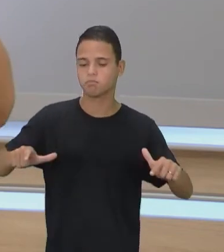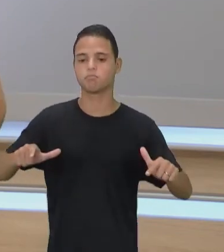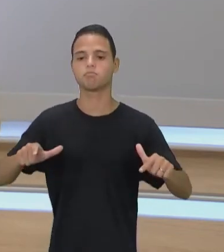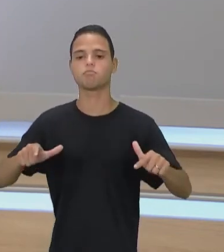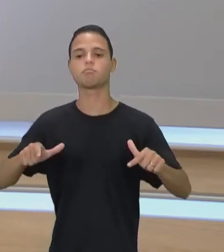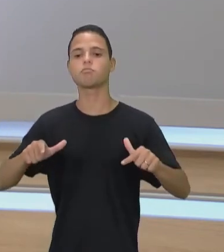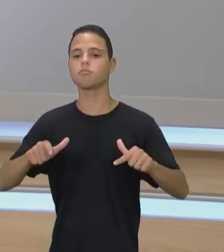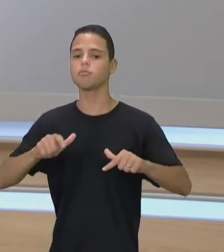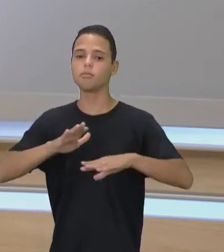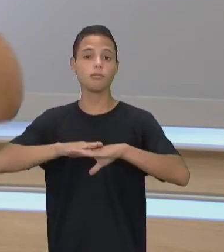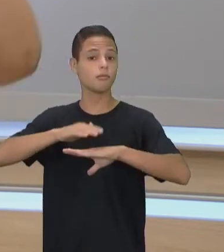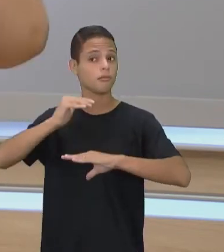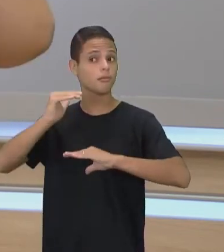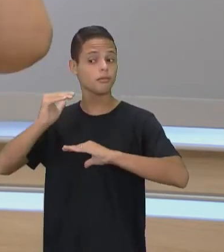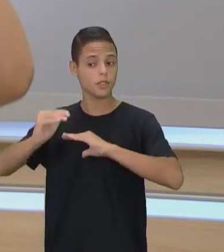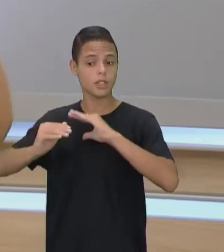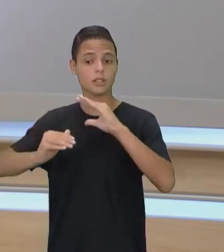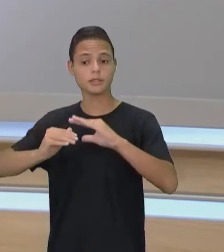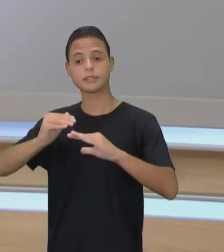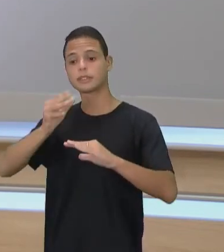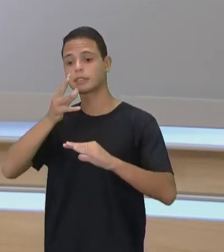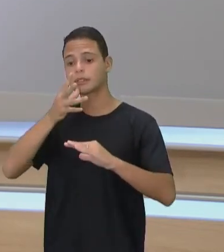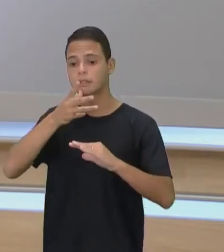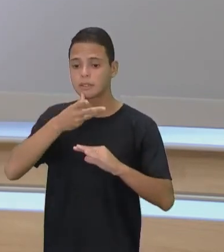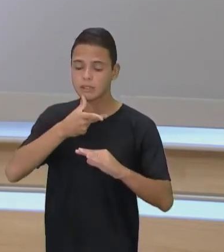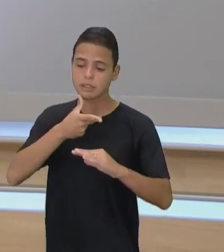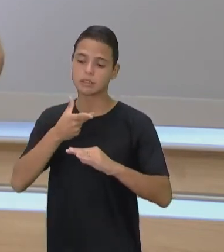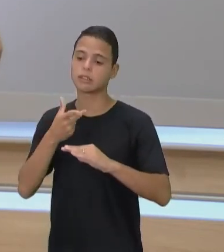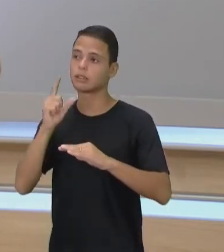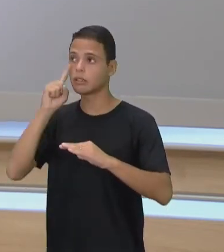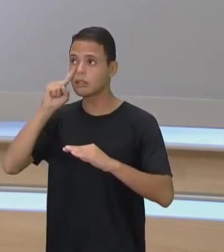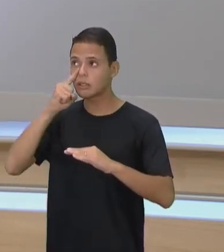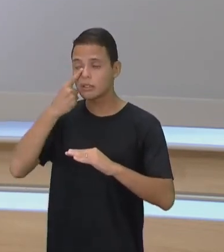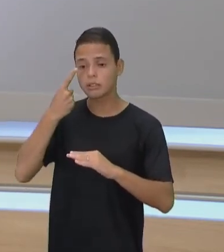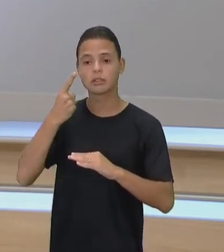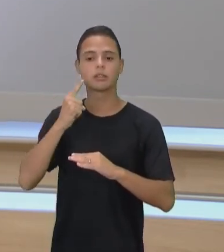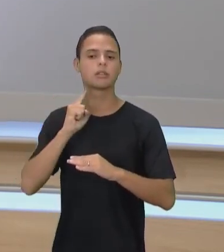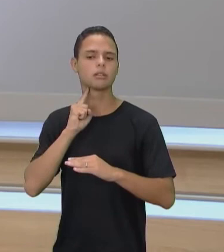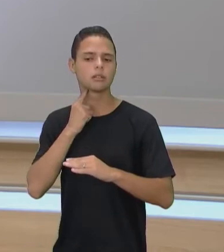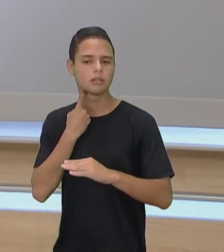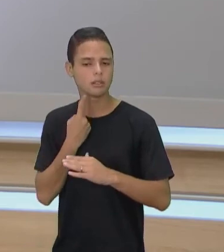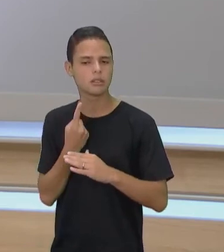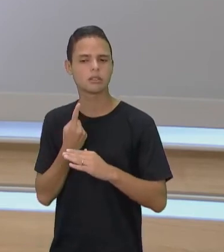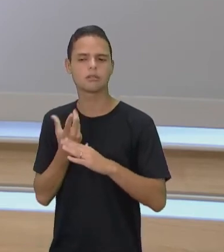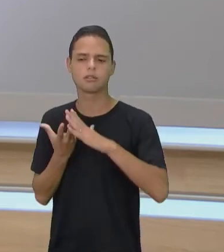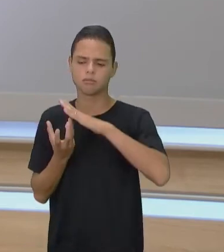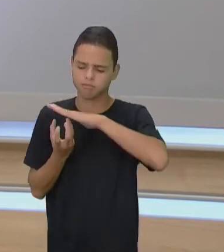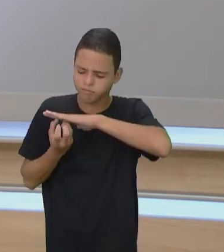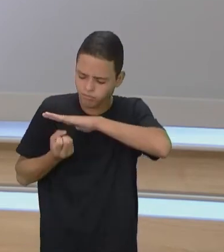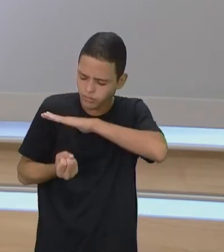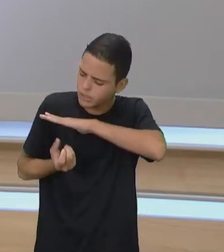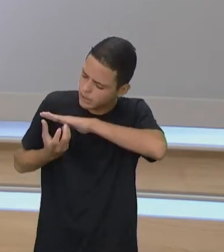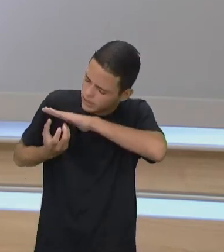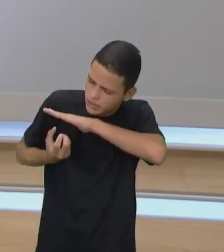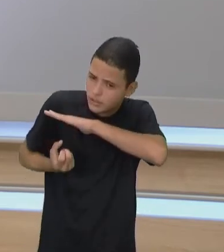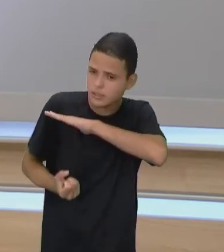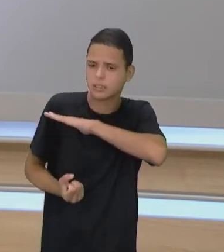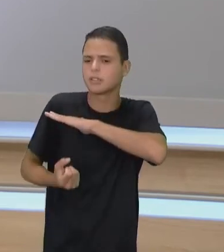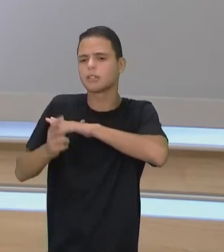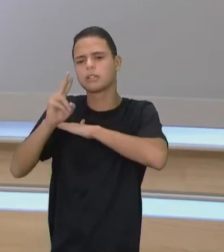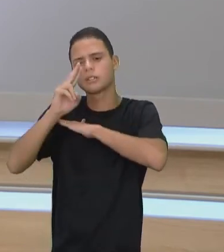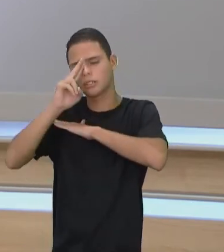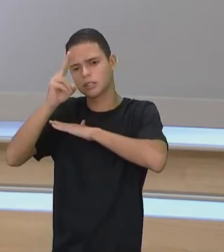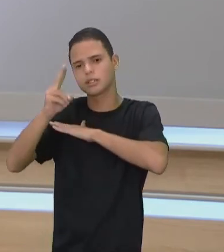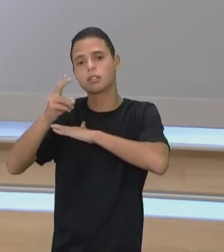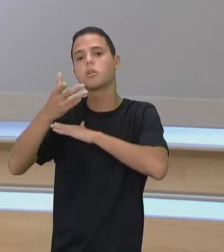mais tempo ele vai ficando lá, mais essa poluição vai penetrando e ela vai ficando mais profunda, o que é muito mais difícil você conseguir.